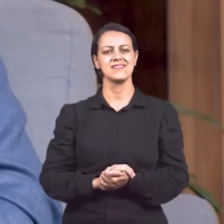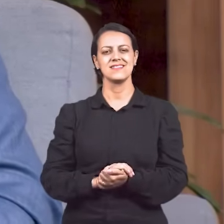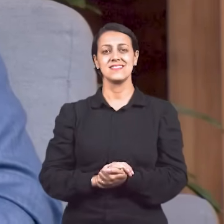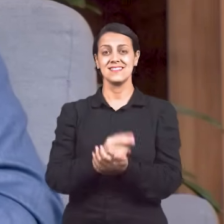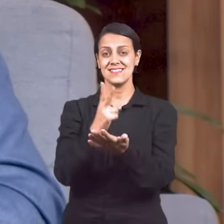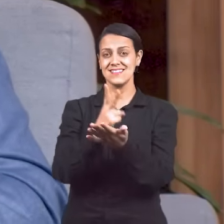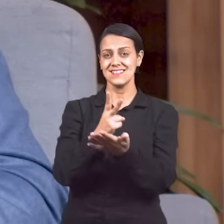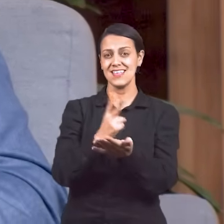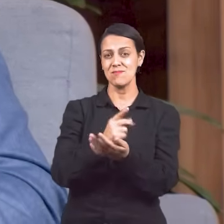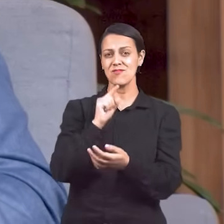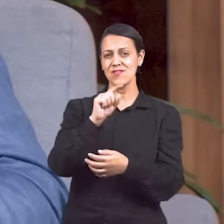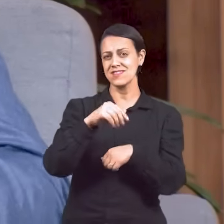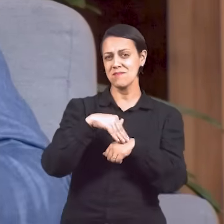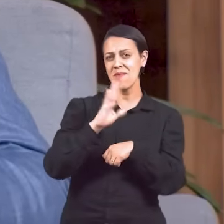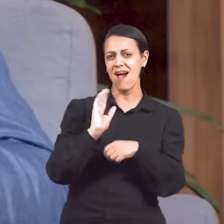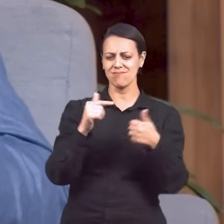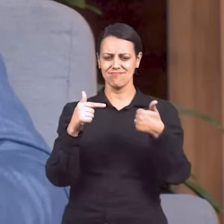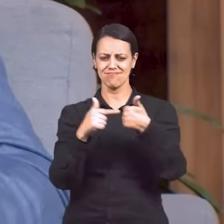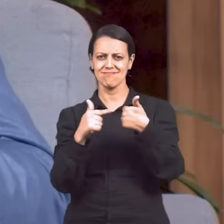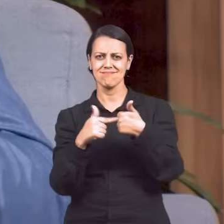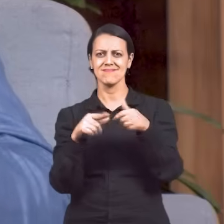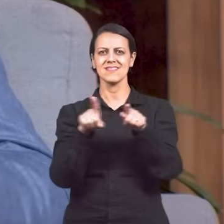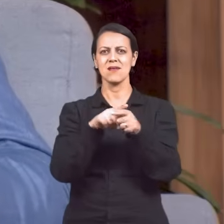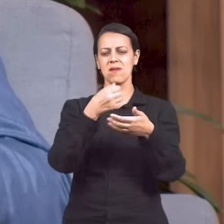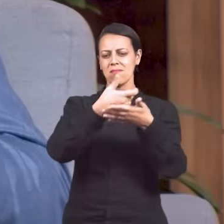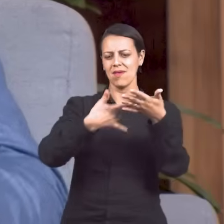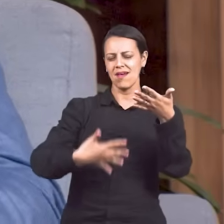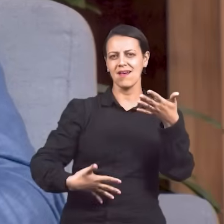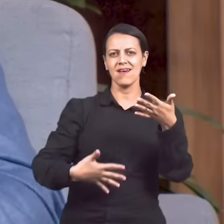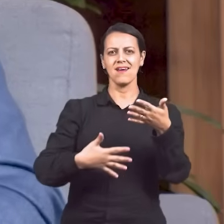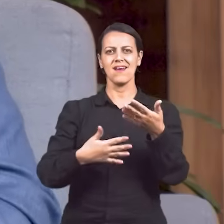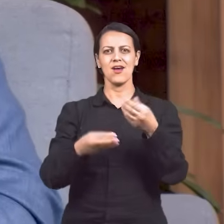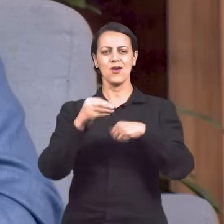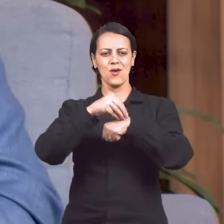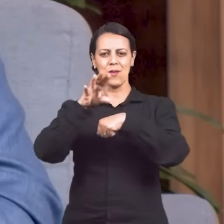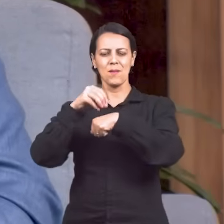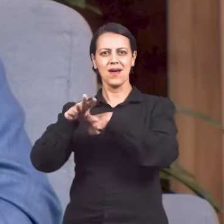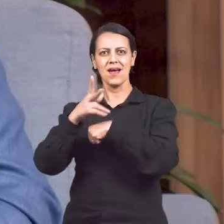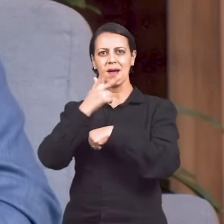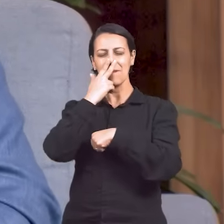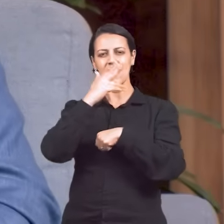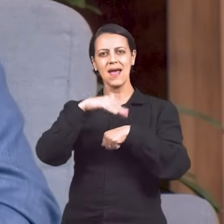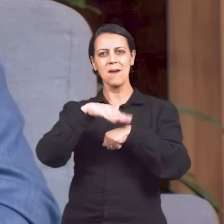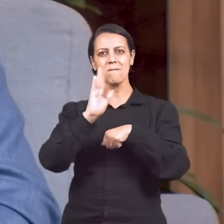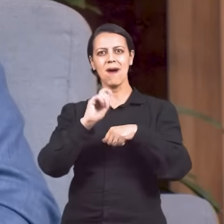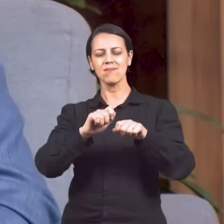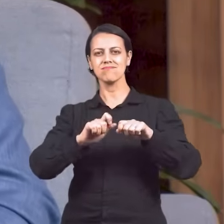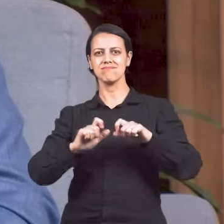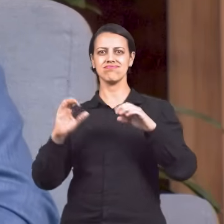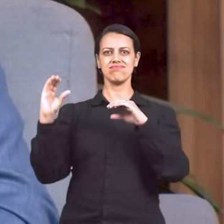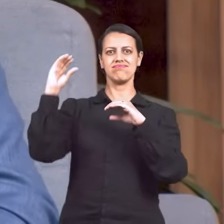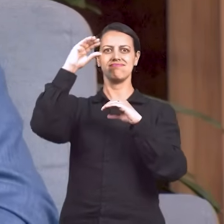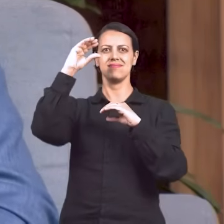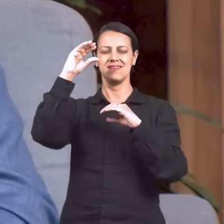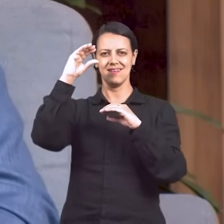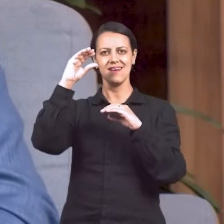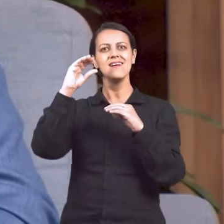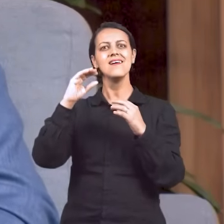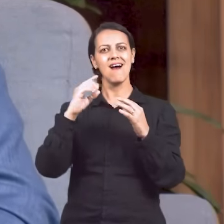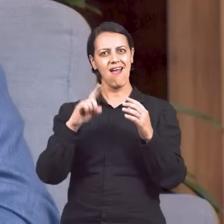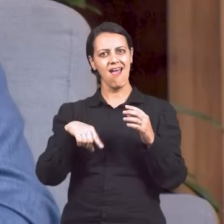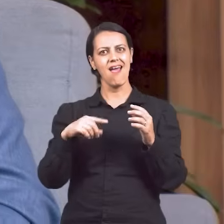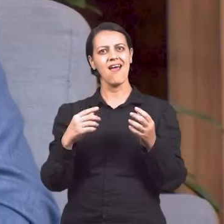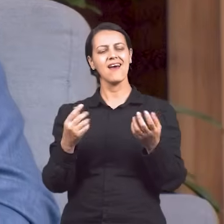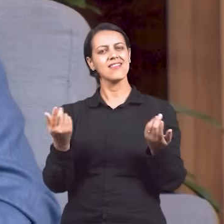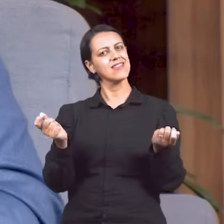irmãos. Cada vez que você participa mais, curtindo, comentando, compartilhando, você traz mais relevância para o canal e para o